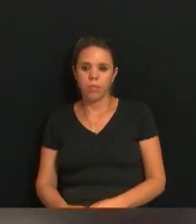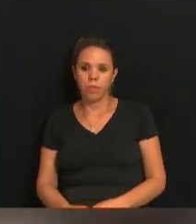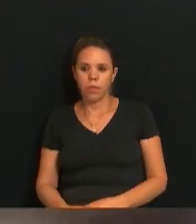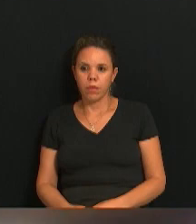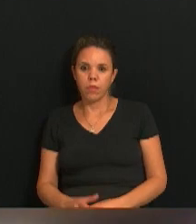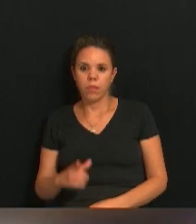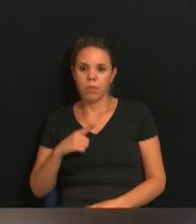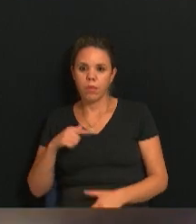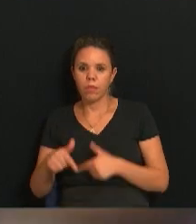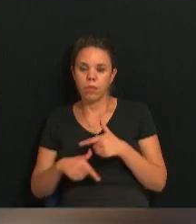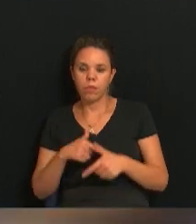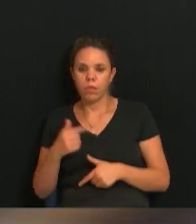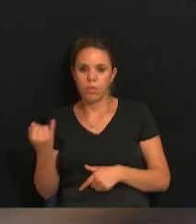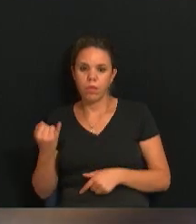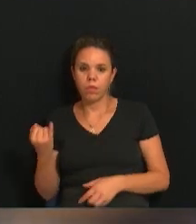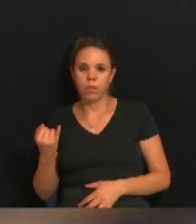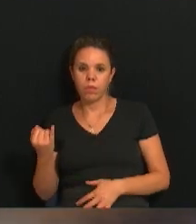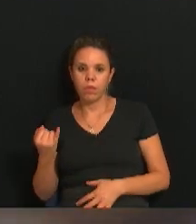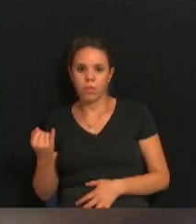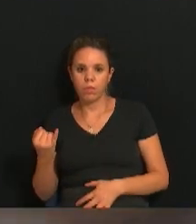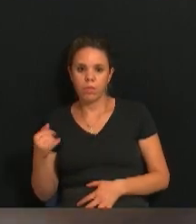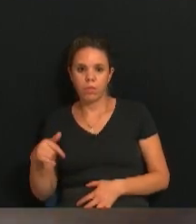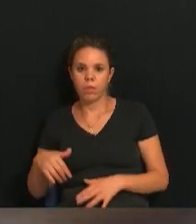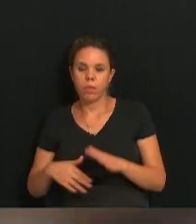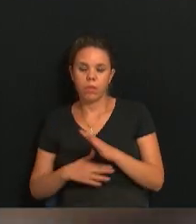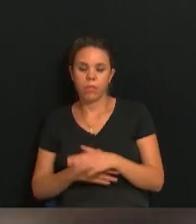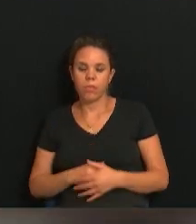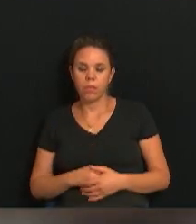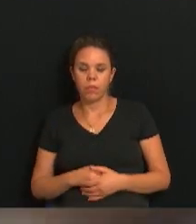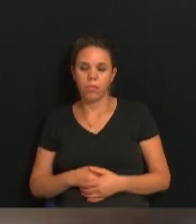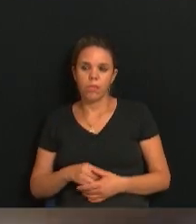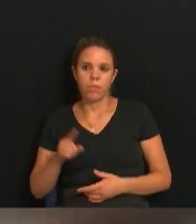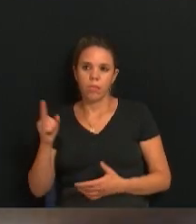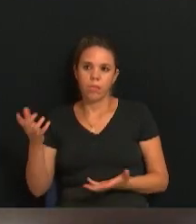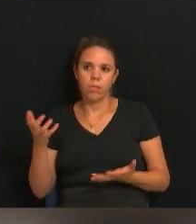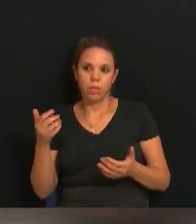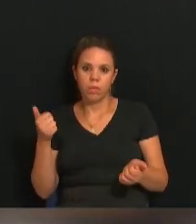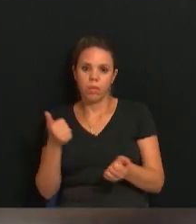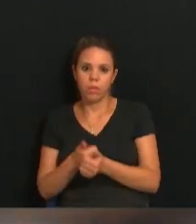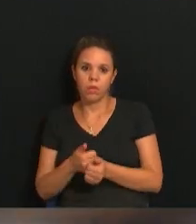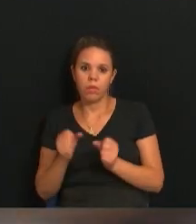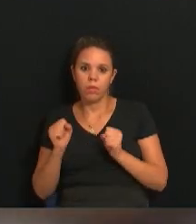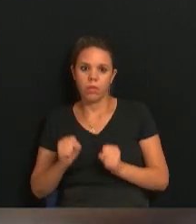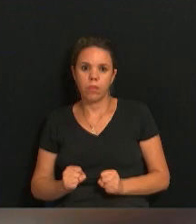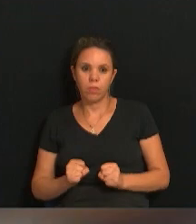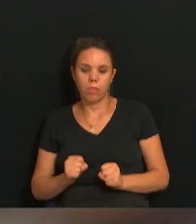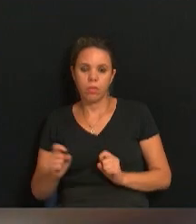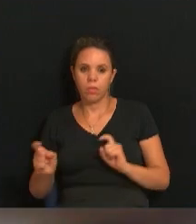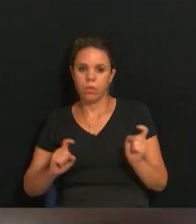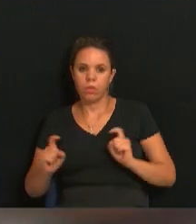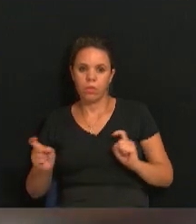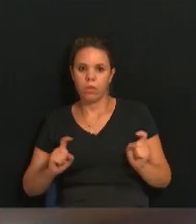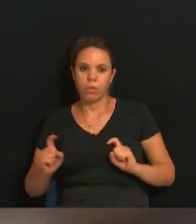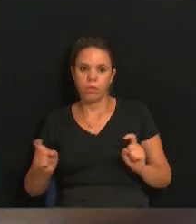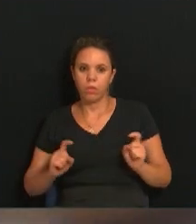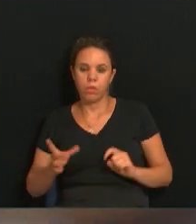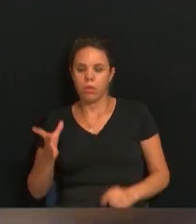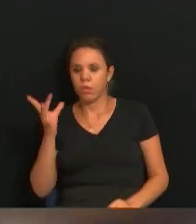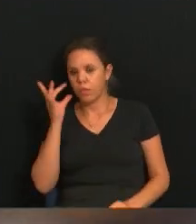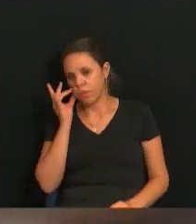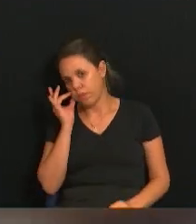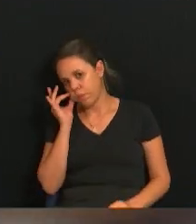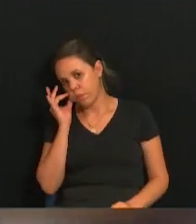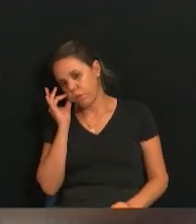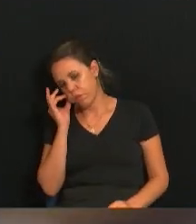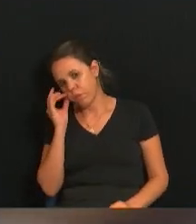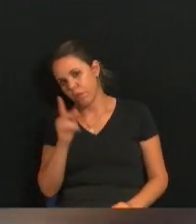feito um trabalho muito importante nessa casa. Se Deus quiser, muito em breve, poderemos nos reunir né, o presidente